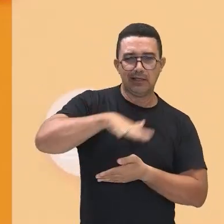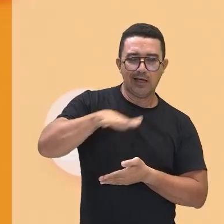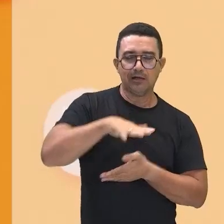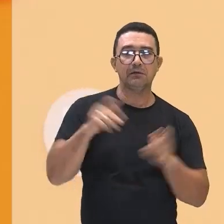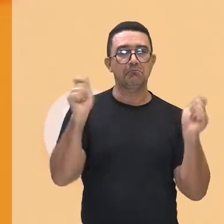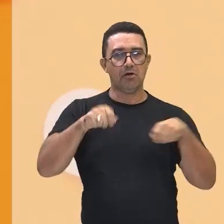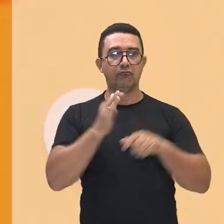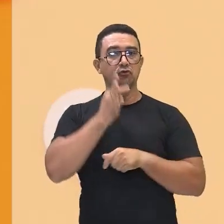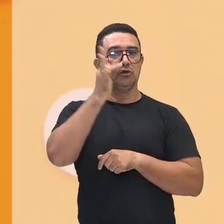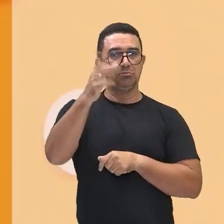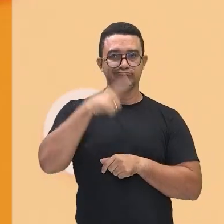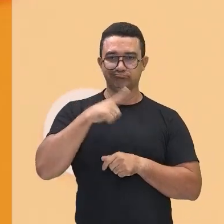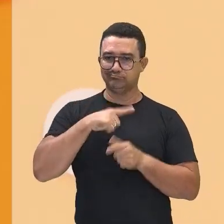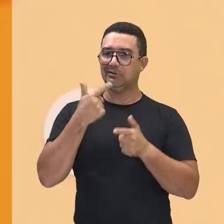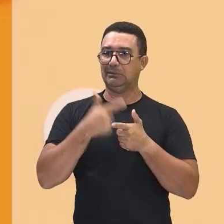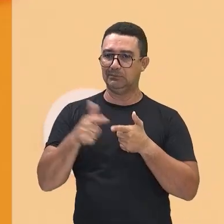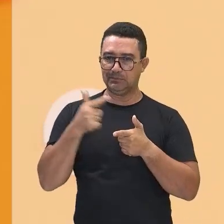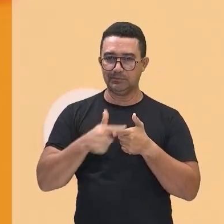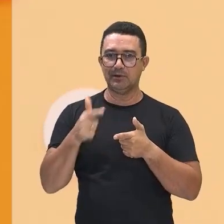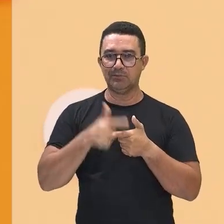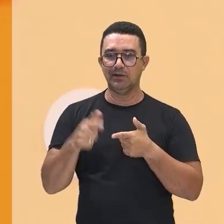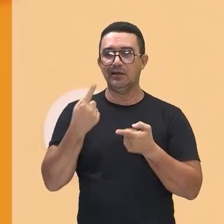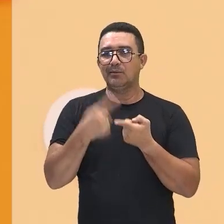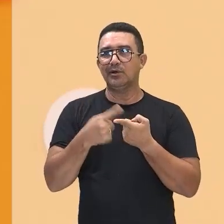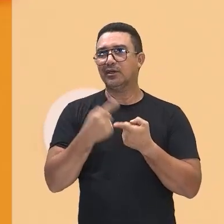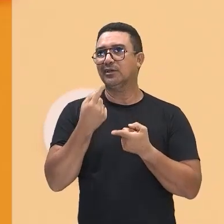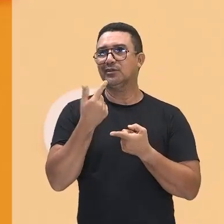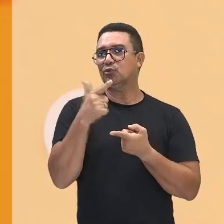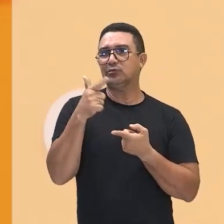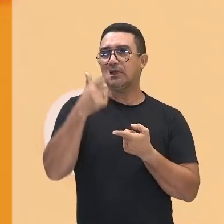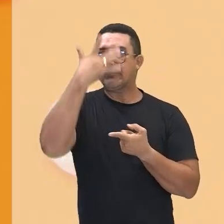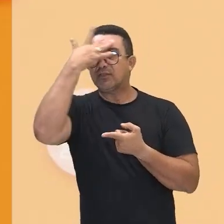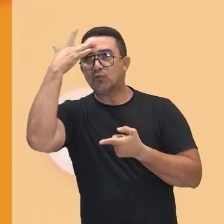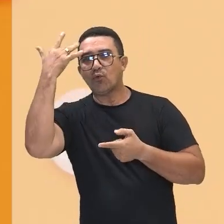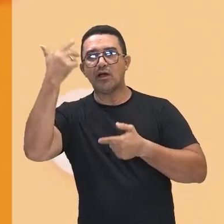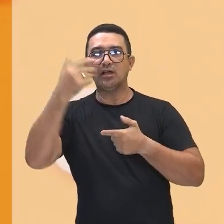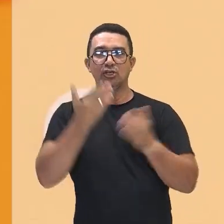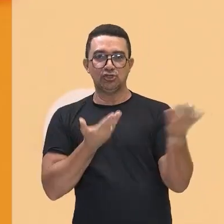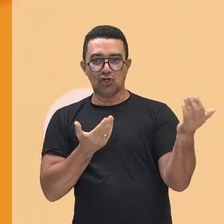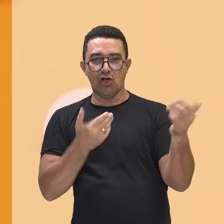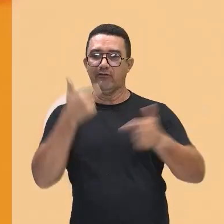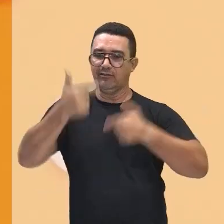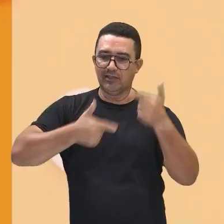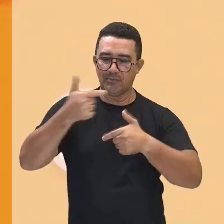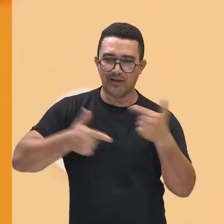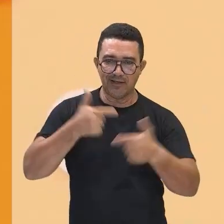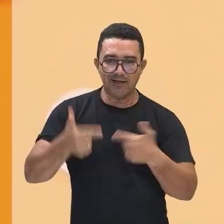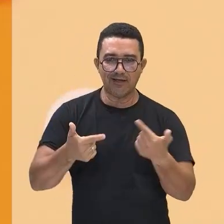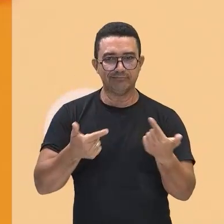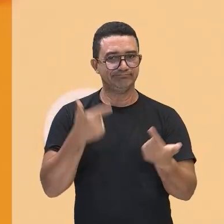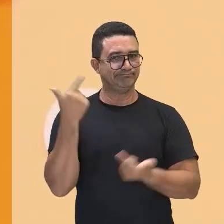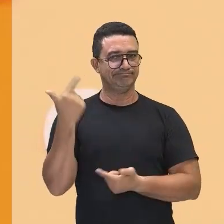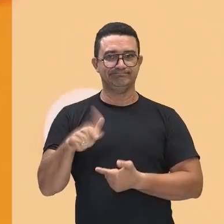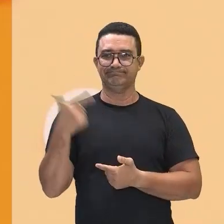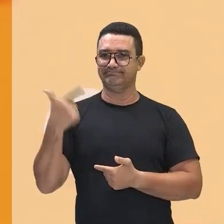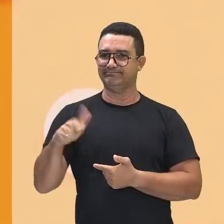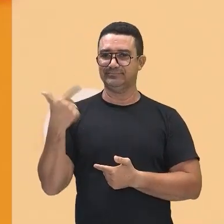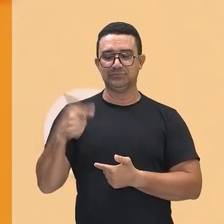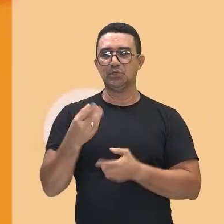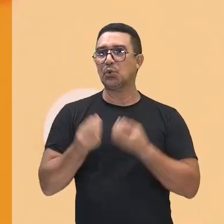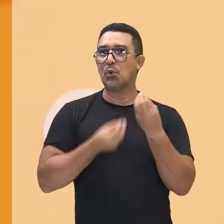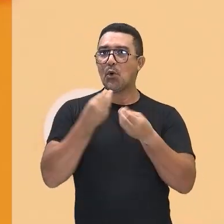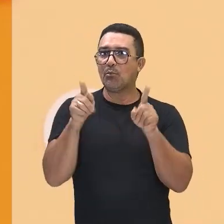futuramente provocar um colapso, porque não vai ter mão de obra, as pessoas não vão ter onde trabalhar, não tem quem pague